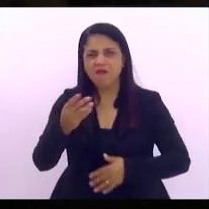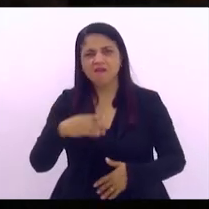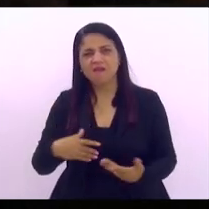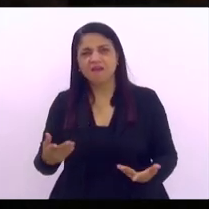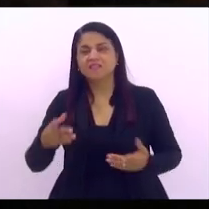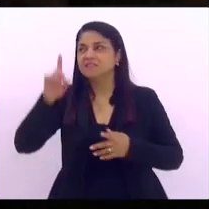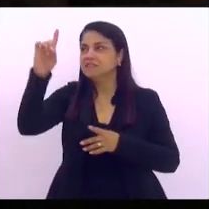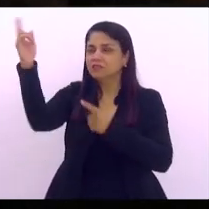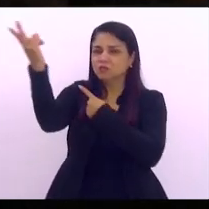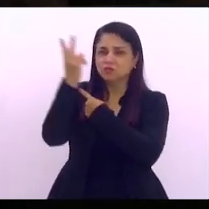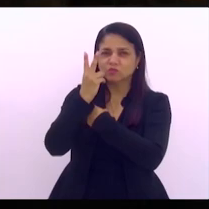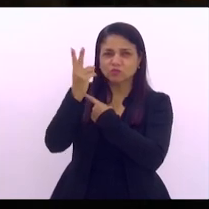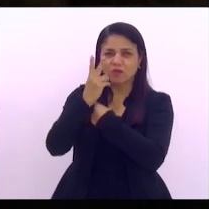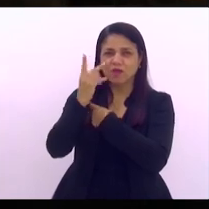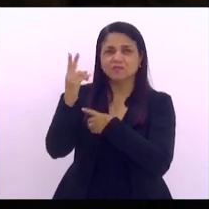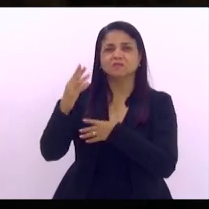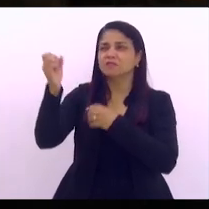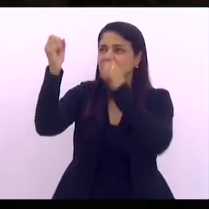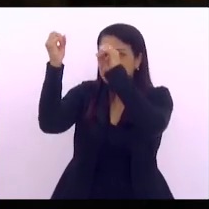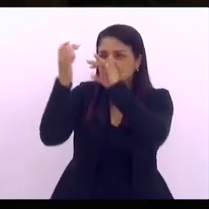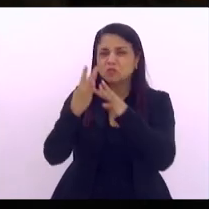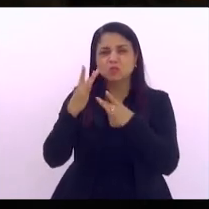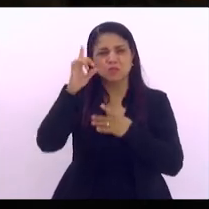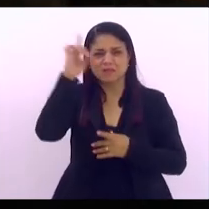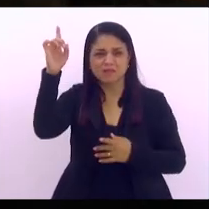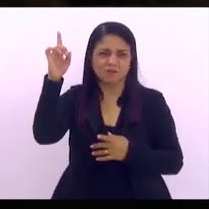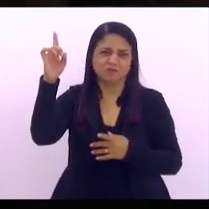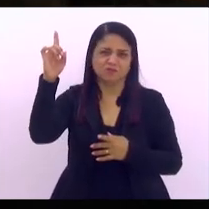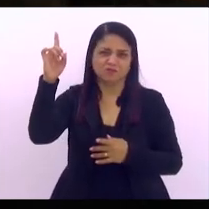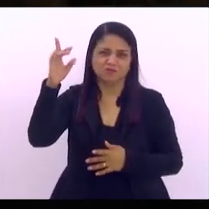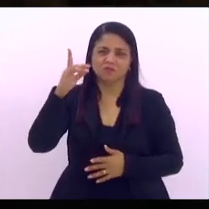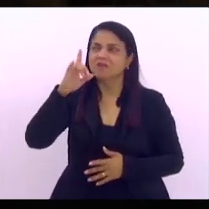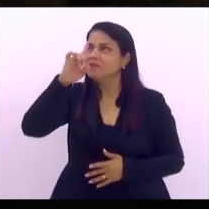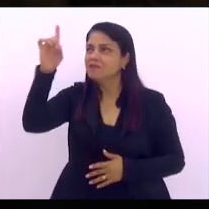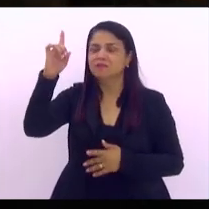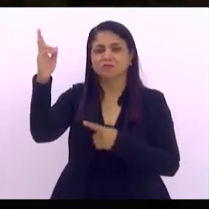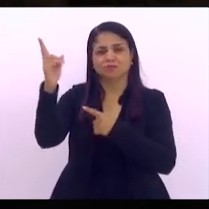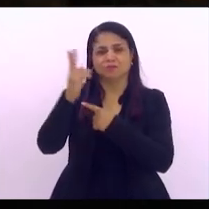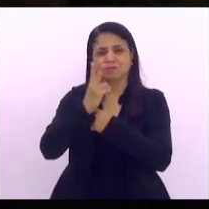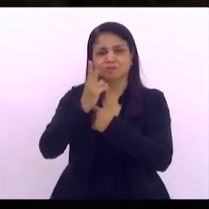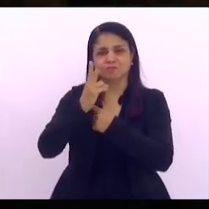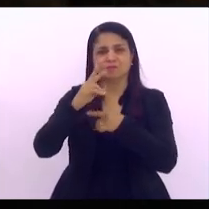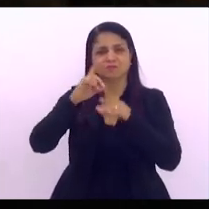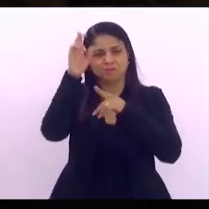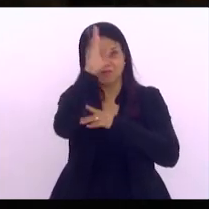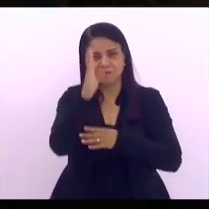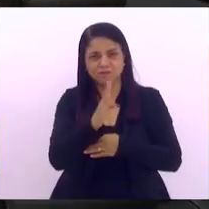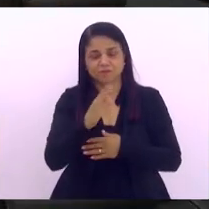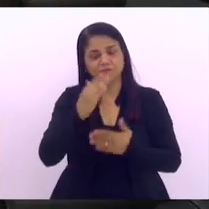nos guarde, proteja e abençoe. Seja o que Deus quiser para esse país. Obrigado.